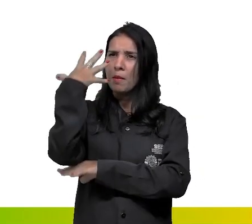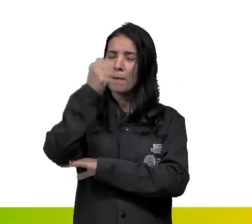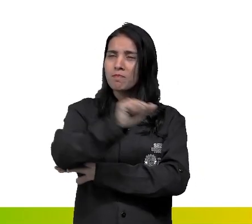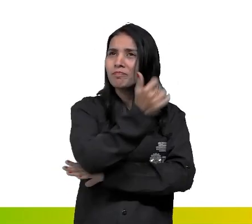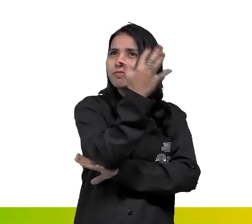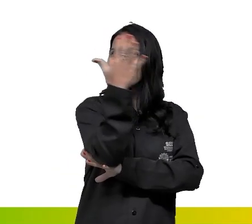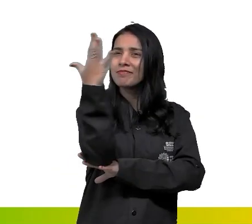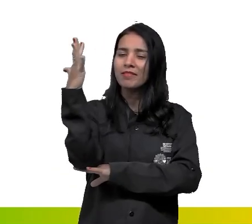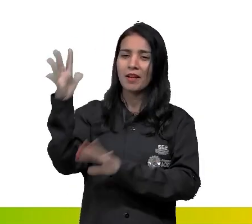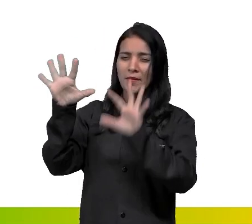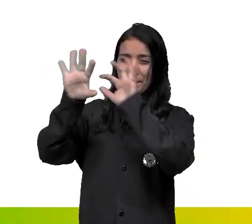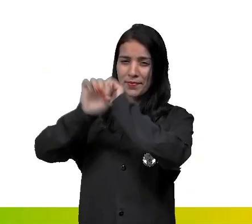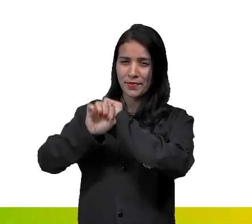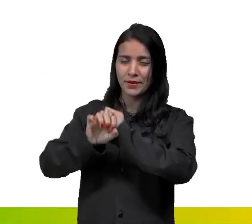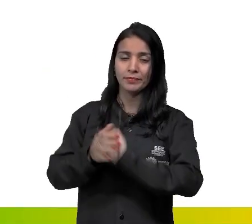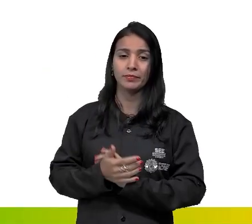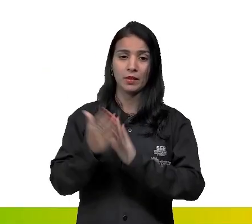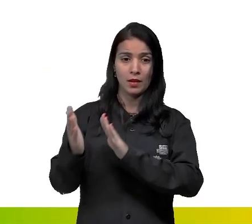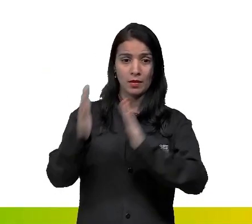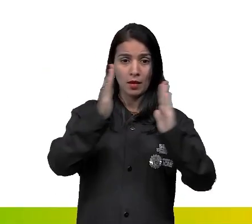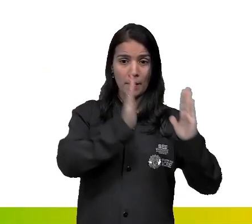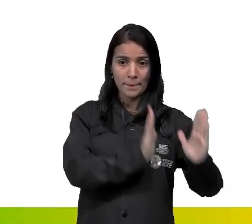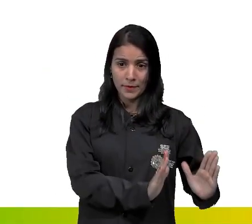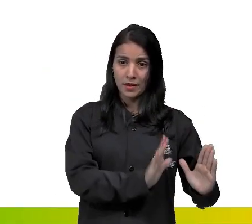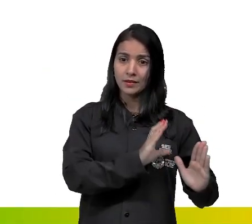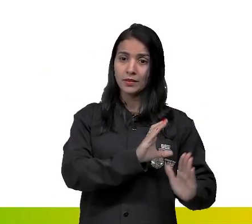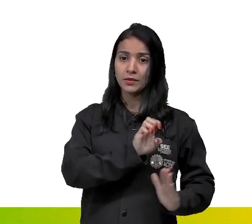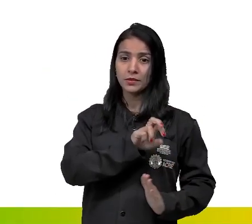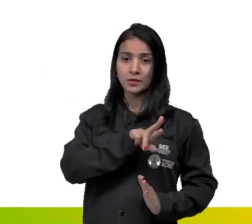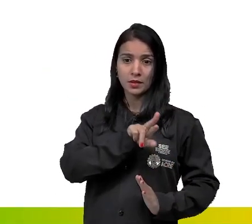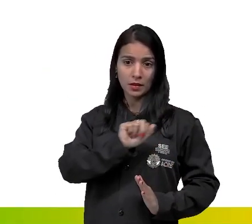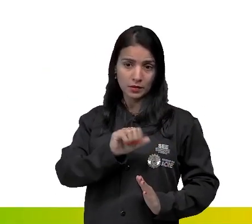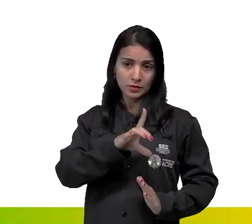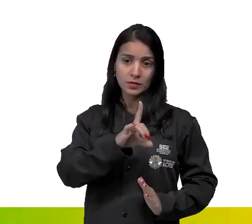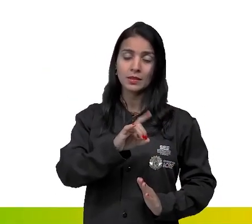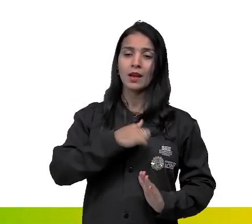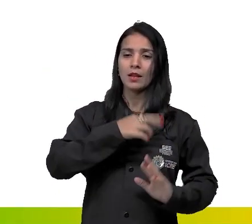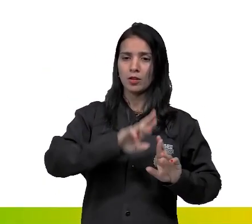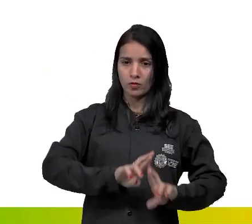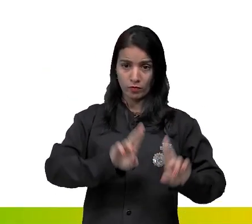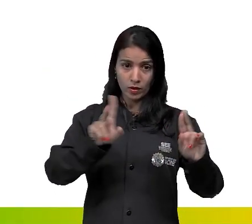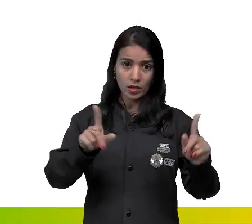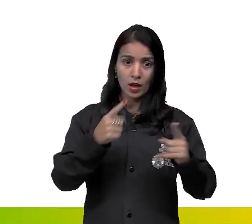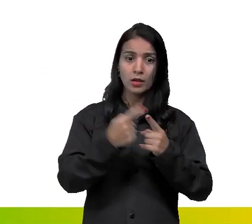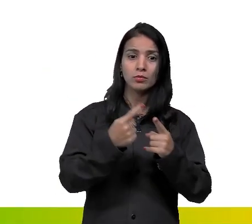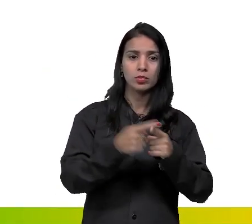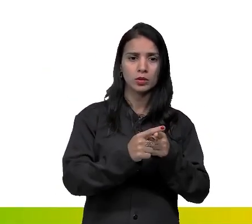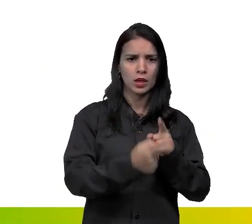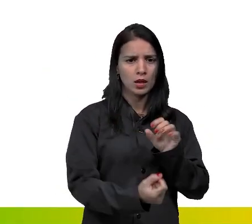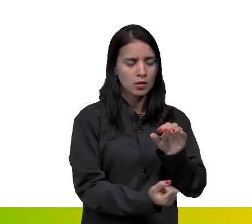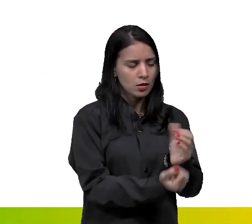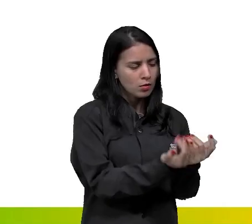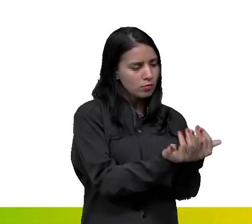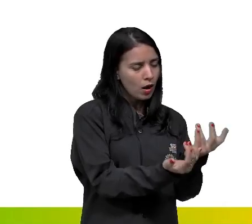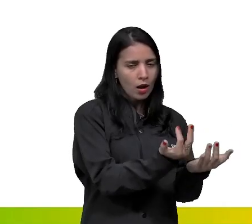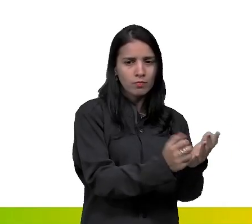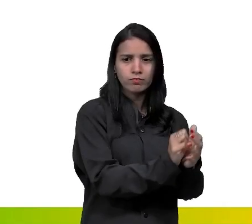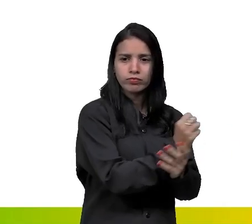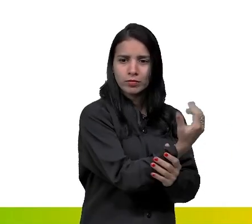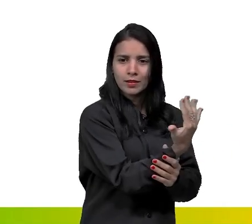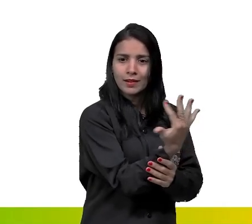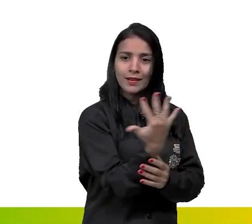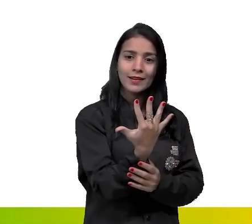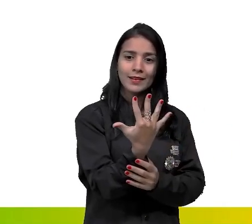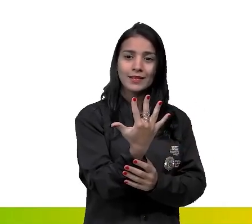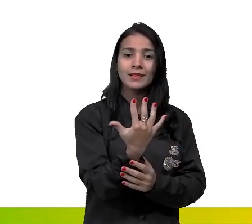do Cerrado, com características que formam principalmente aí árvores com arbustos, gramíneas, entre outras